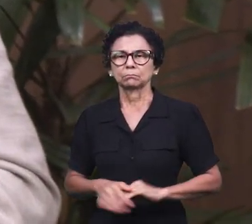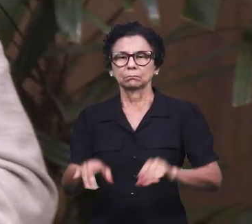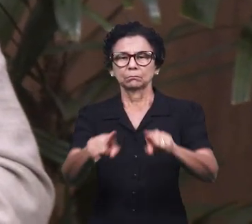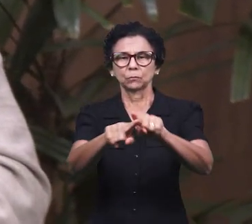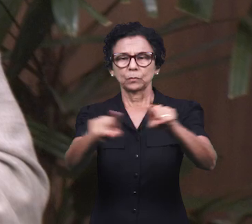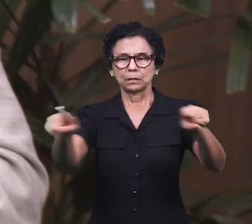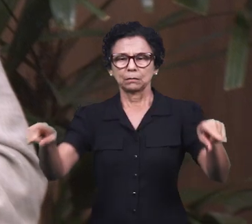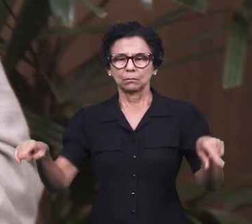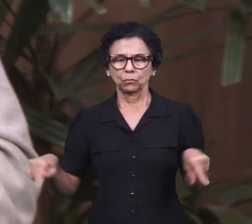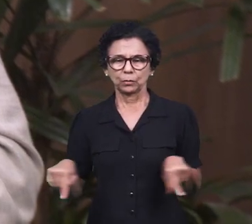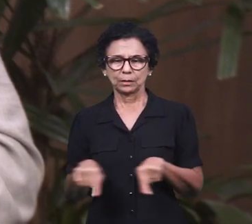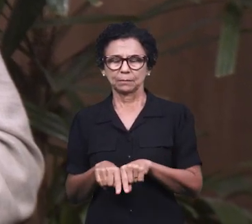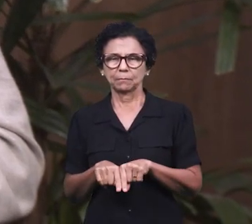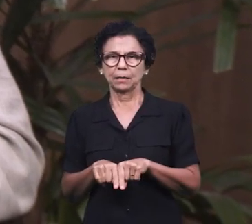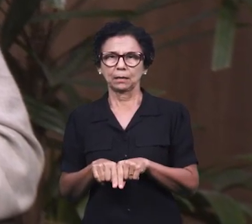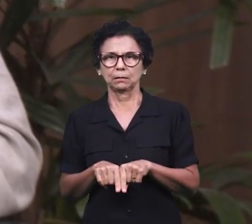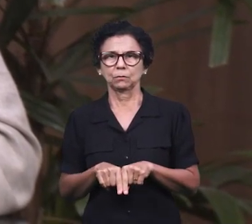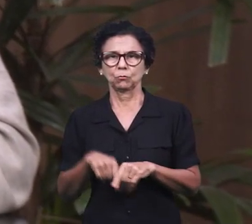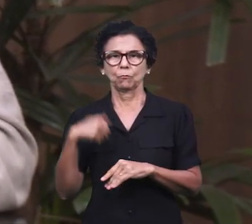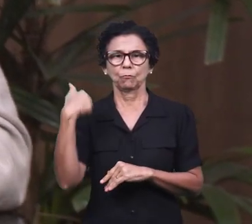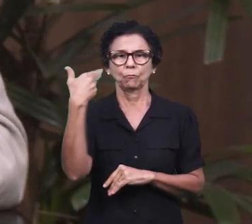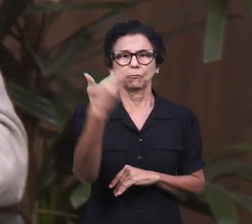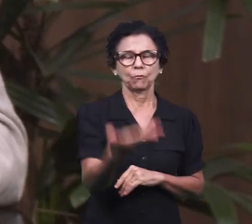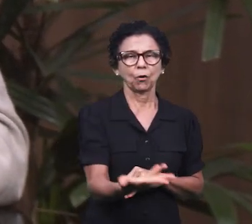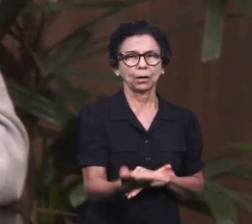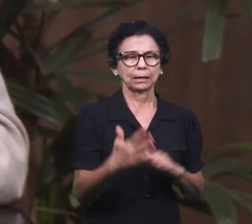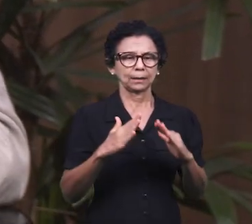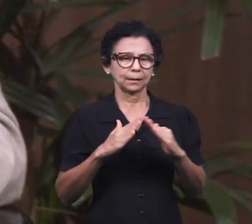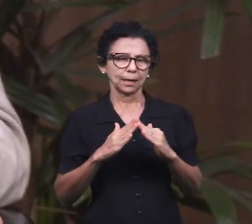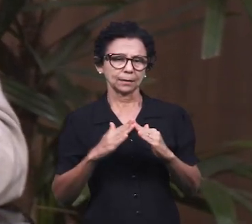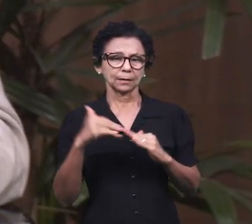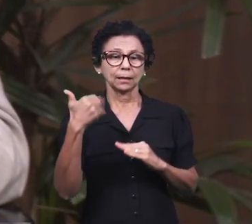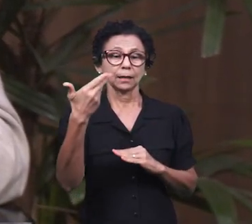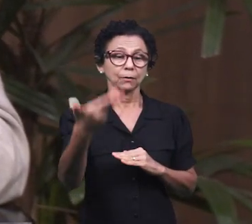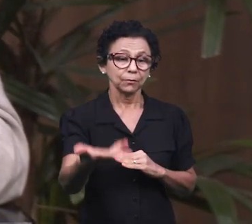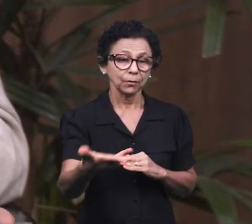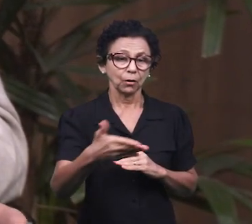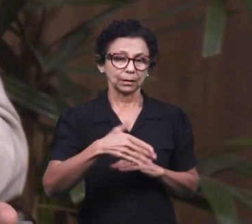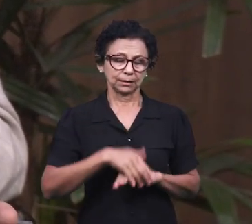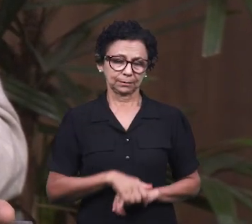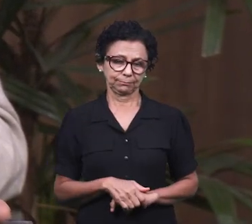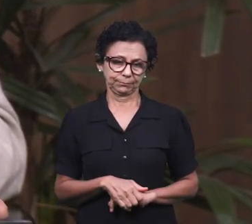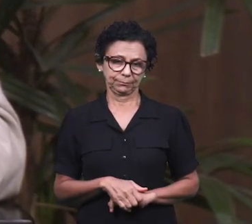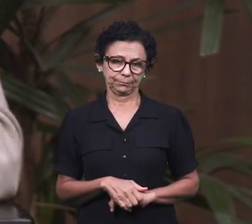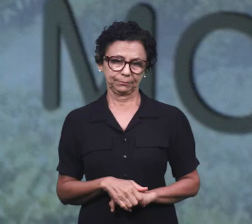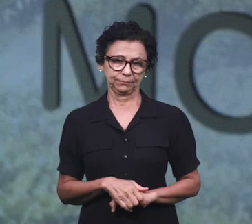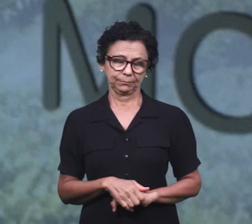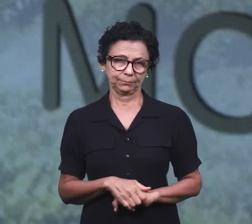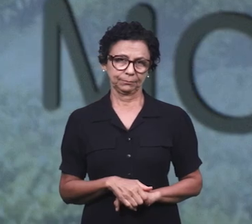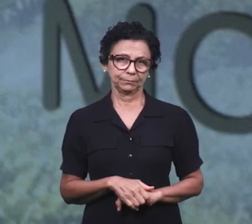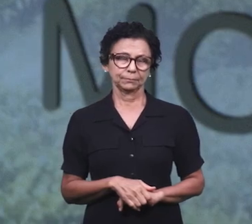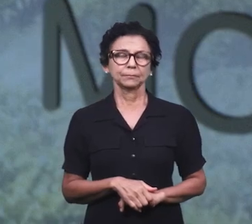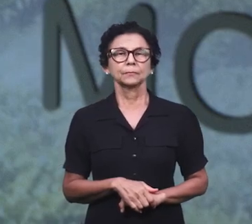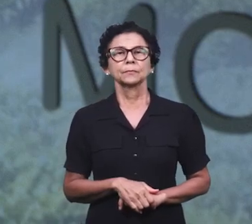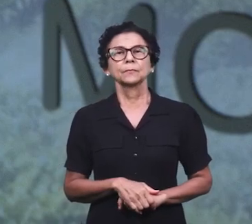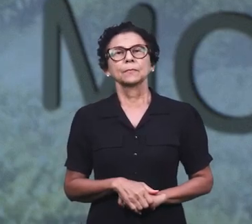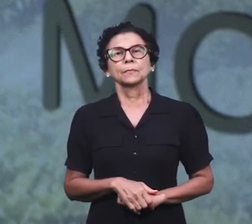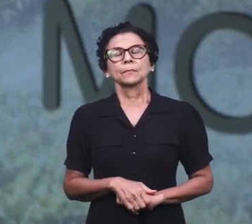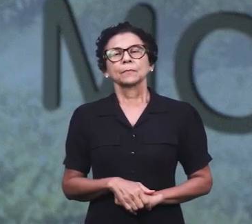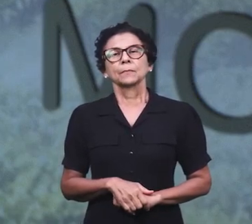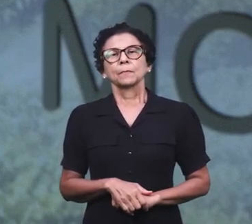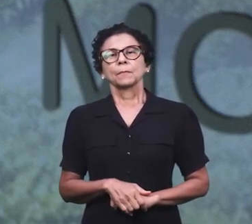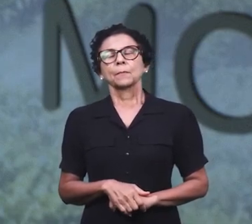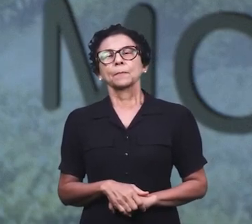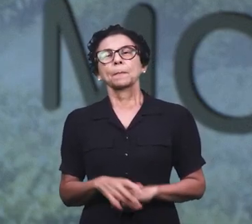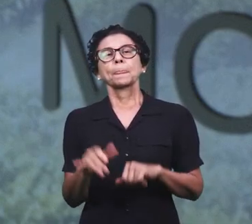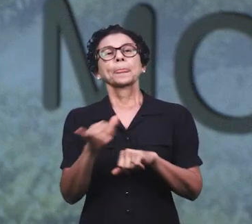uma horta na sua casa, existe uma alternativa para ele, então? Ou quais são? Existe sim,